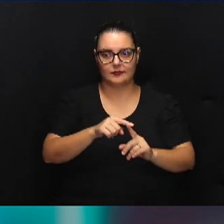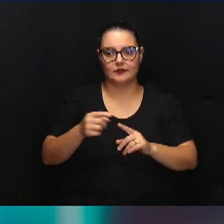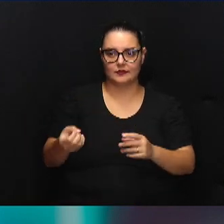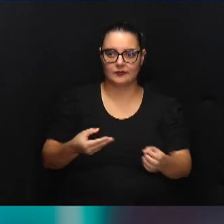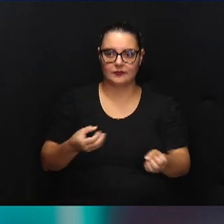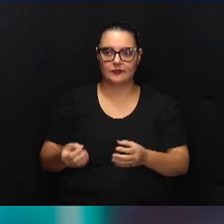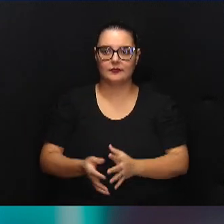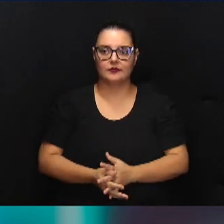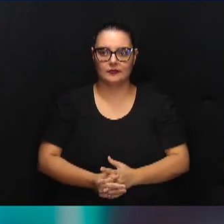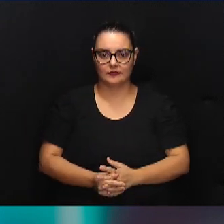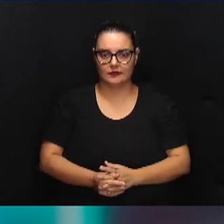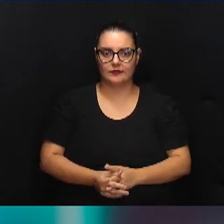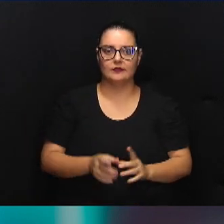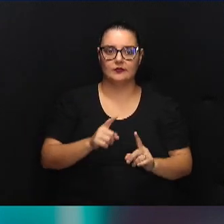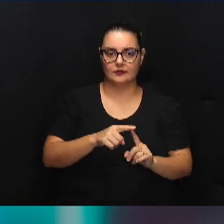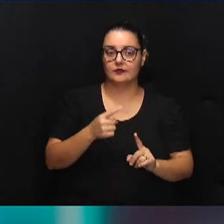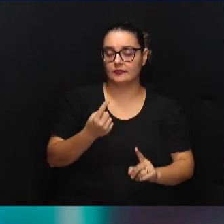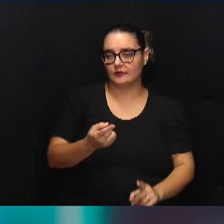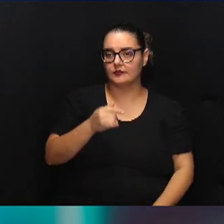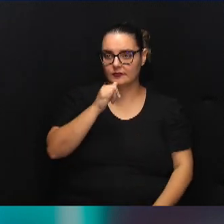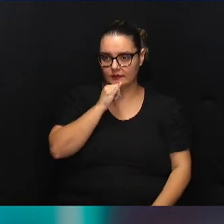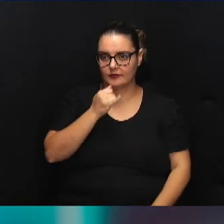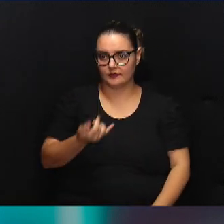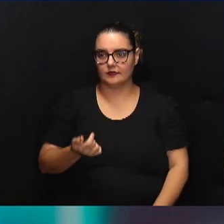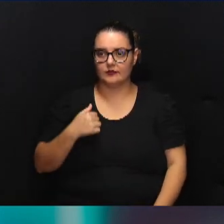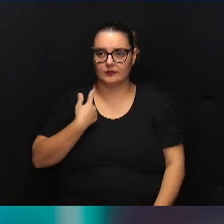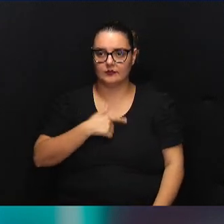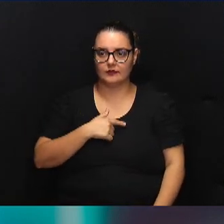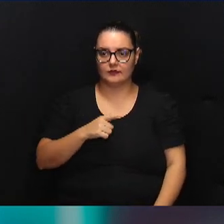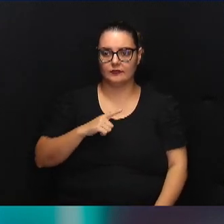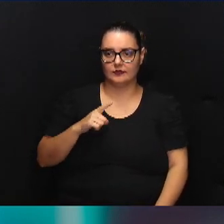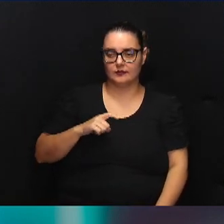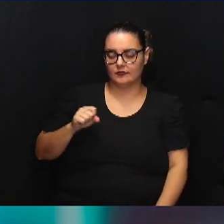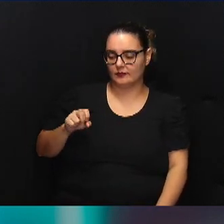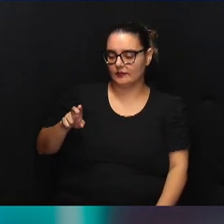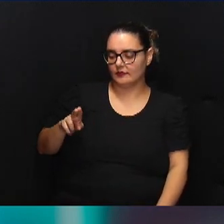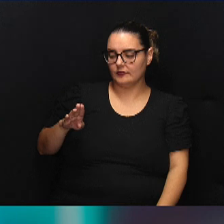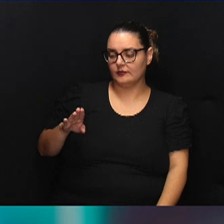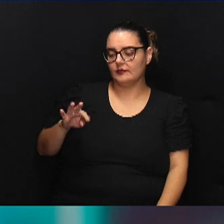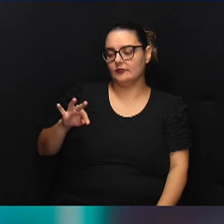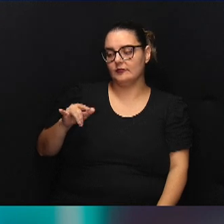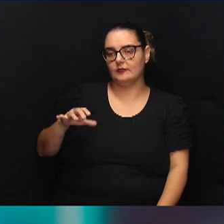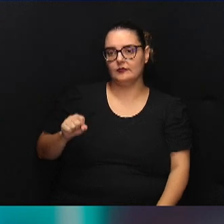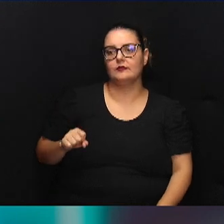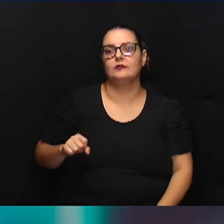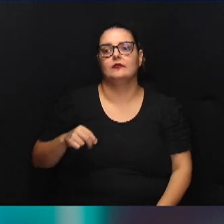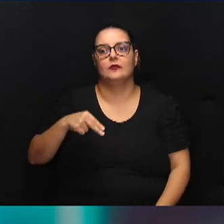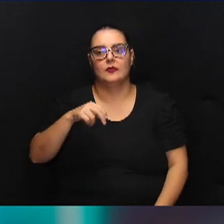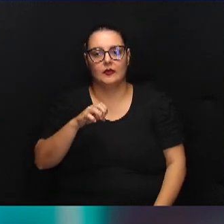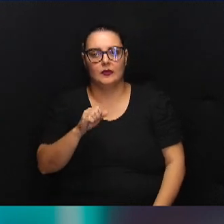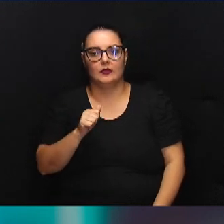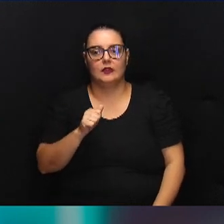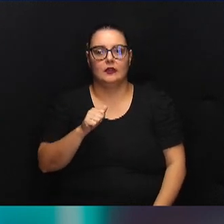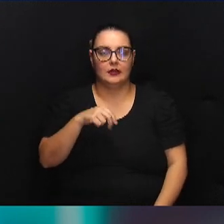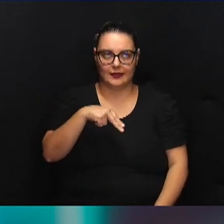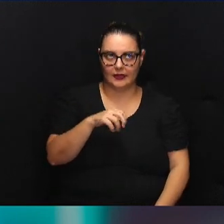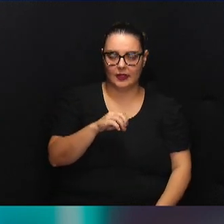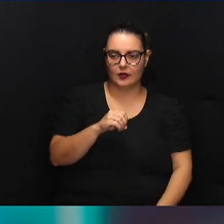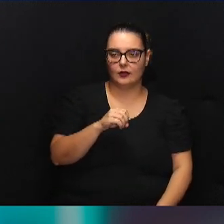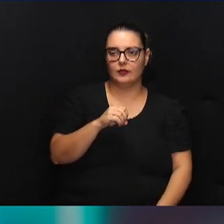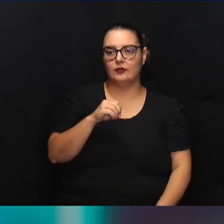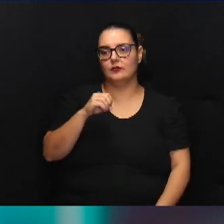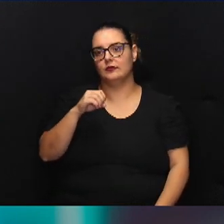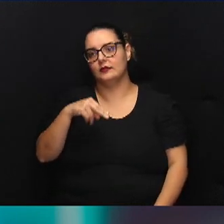né? No tipo 1, por exemplo, a gente tem subtipos, né? Tem o neonatal, tem outros, tem o